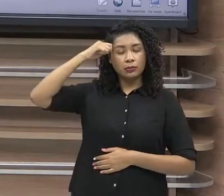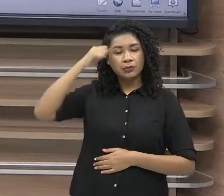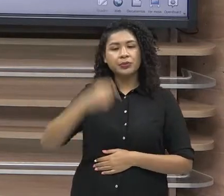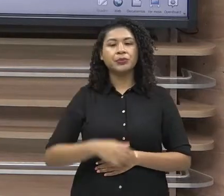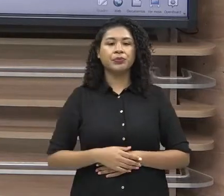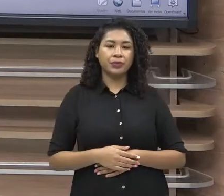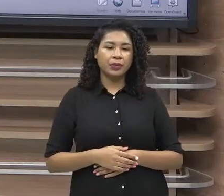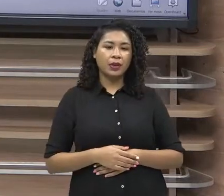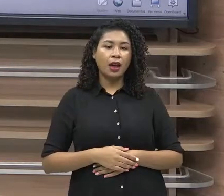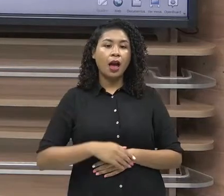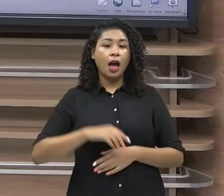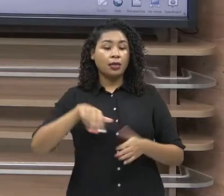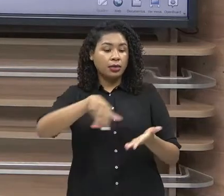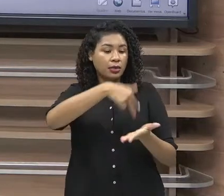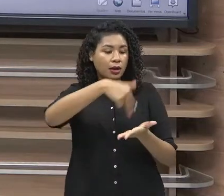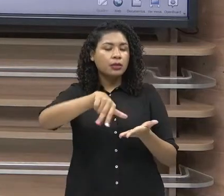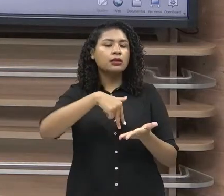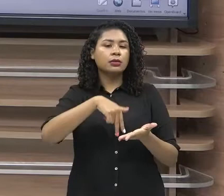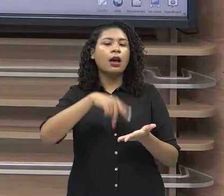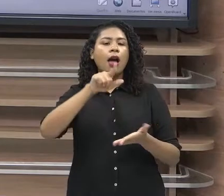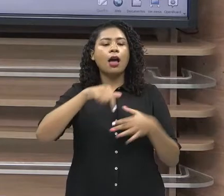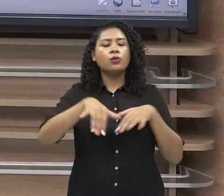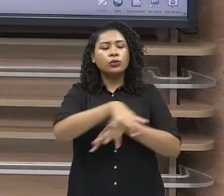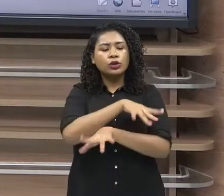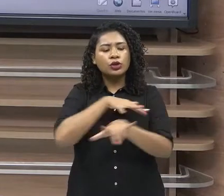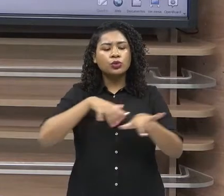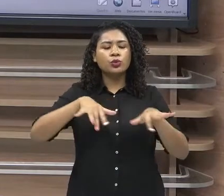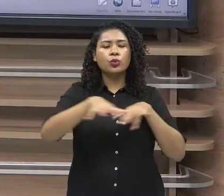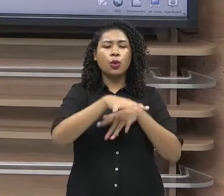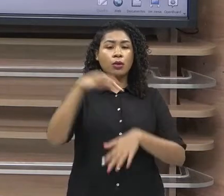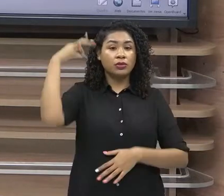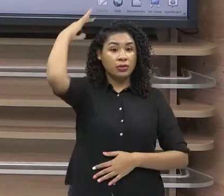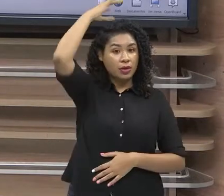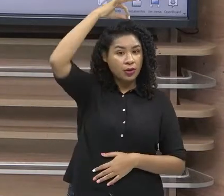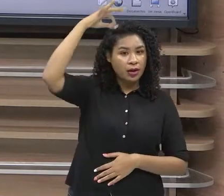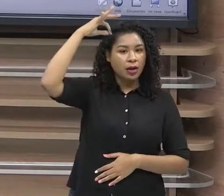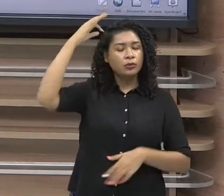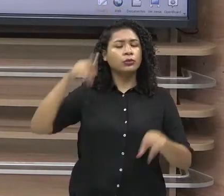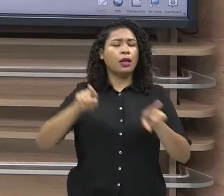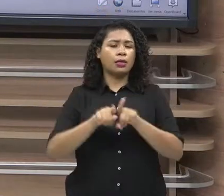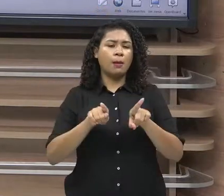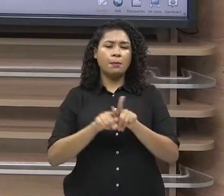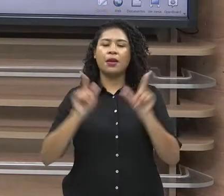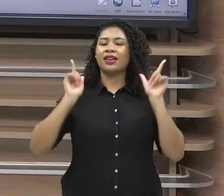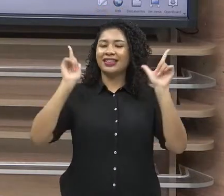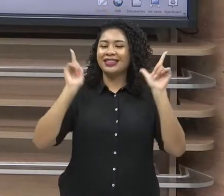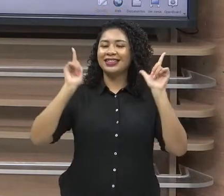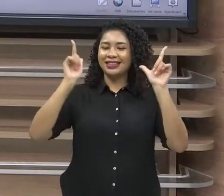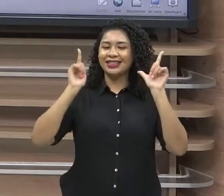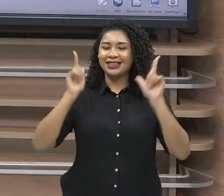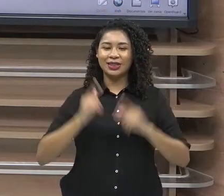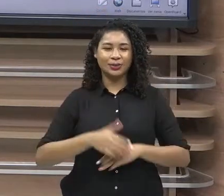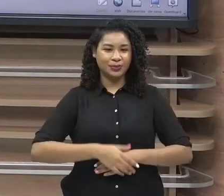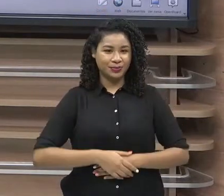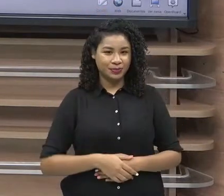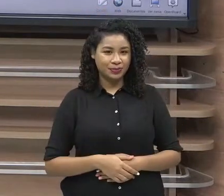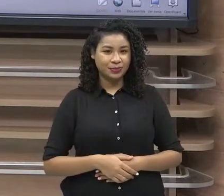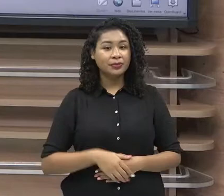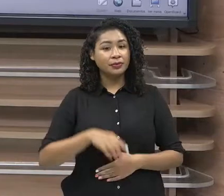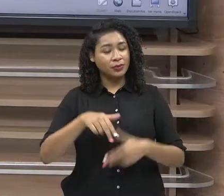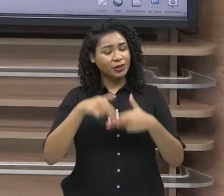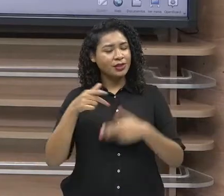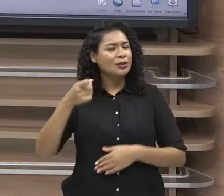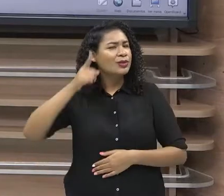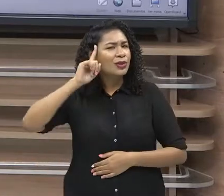pertence a rituais sagrados e também ela serve para divertir. Então, ela está presente no nosso dia a